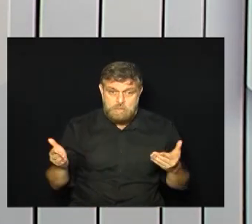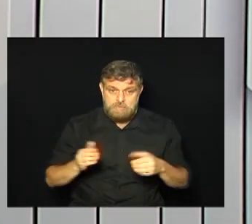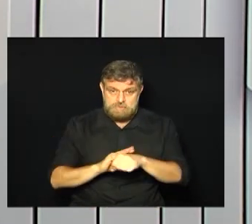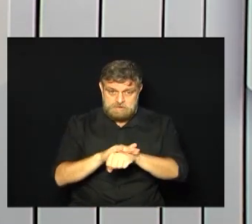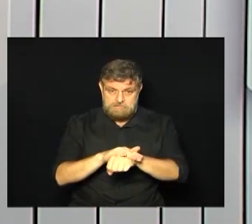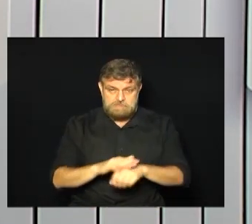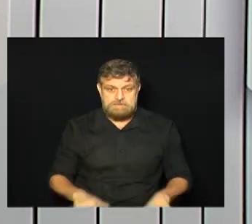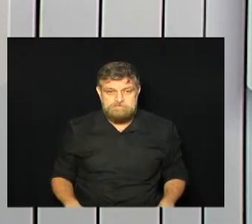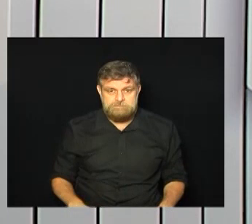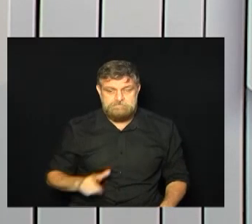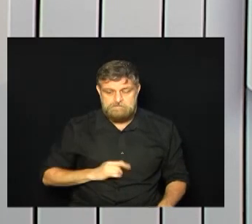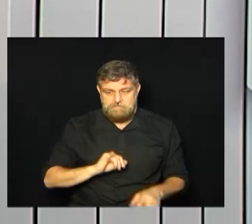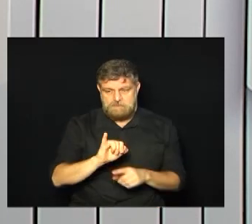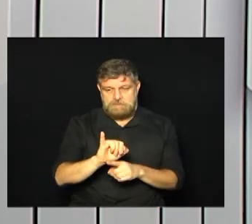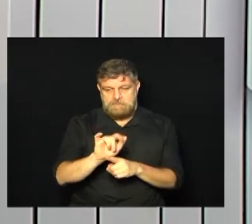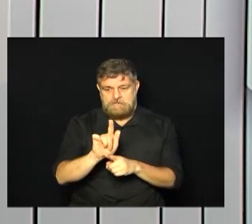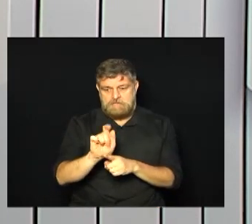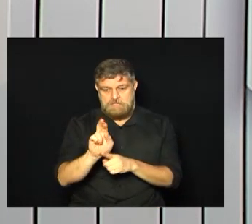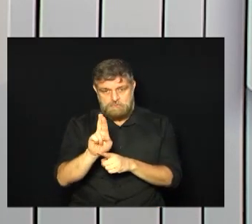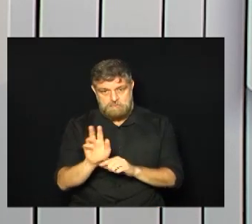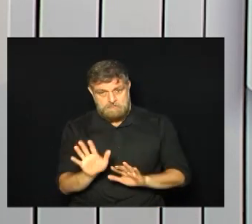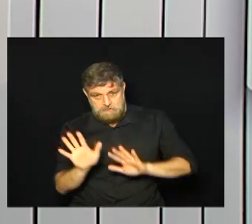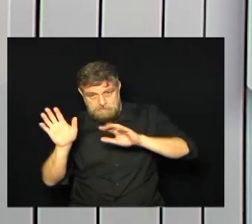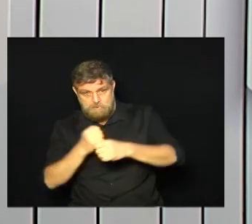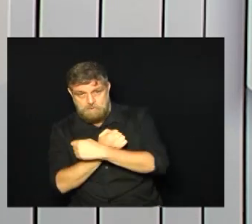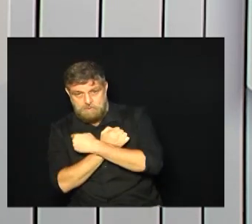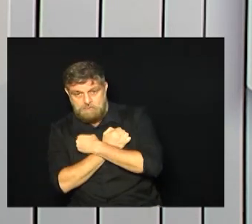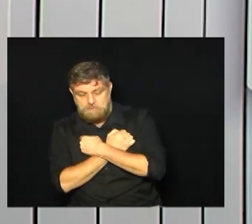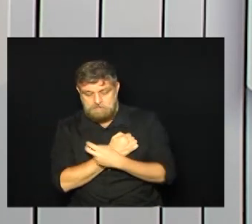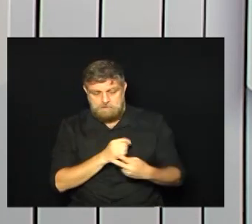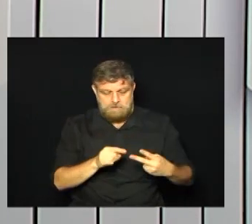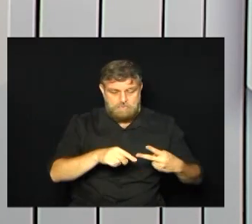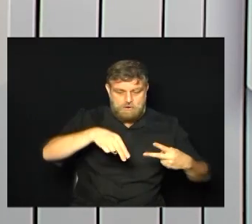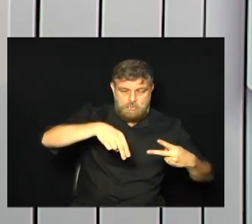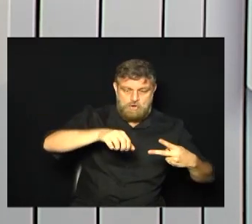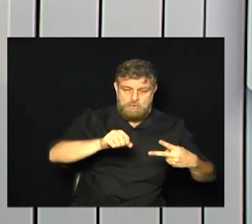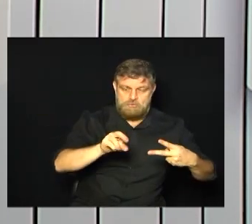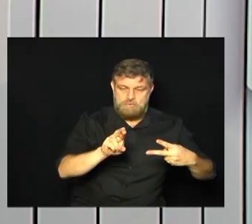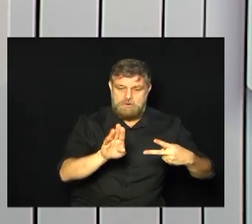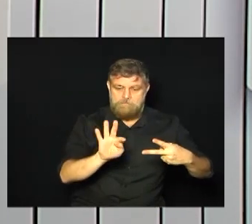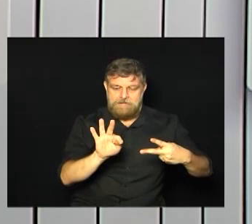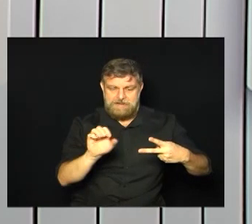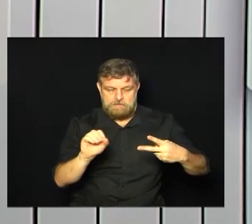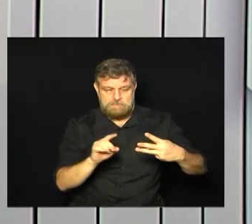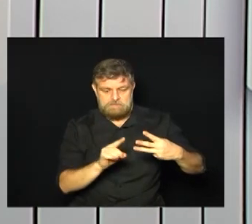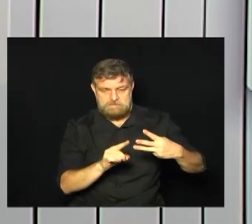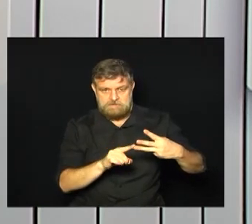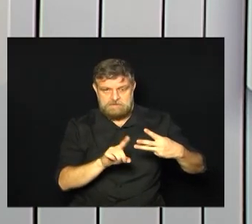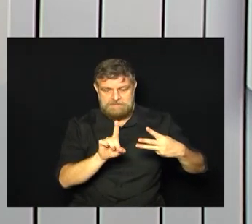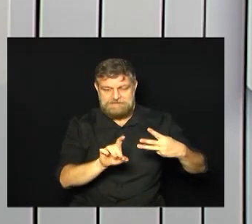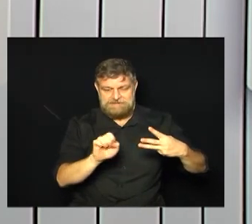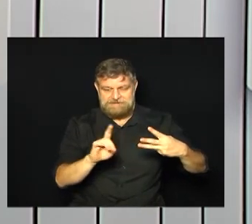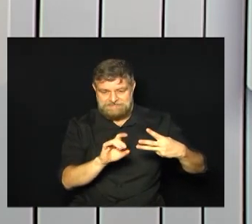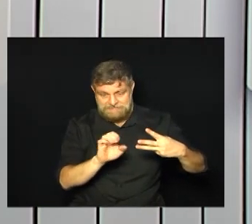o Palmeiras, hein? Igor Vinhas no gol, Norberto fazendo a estreia na lateral direita. Na zaga, Dedé